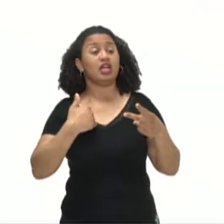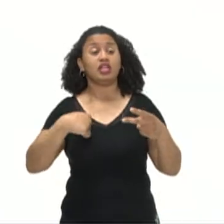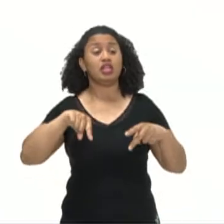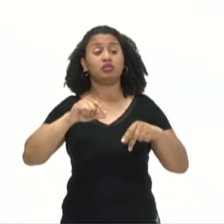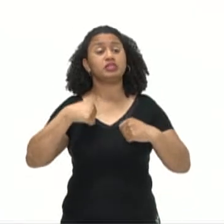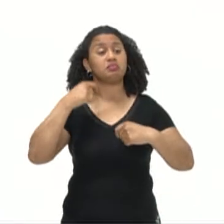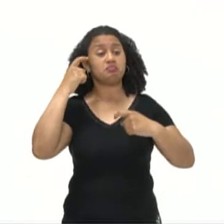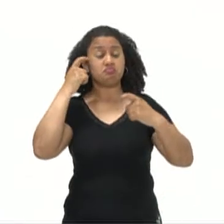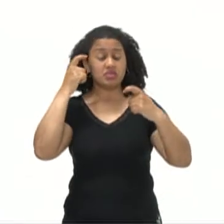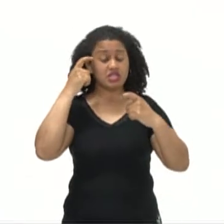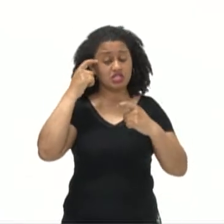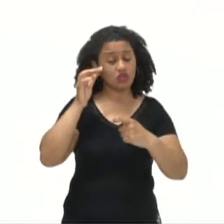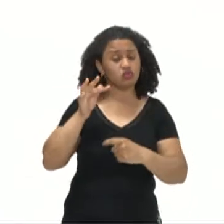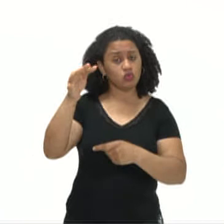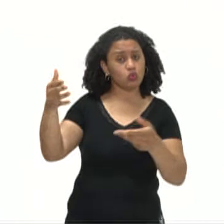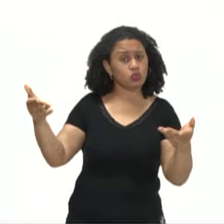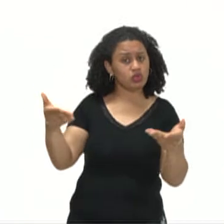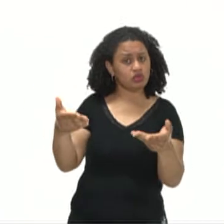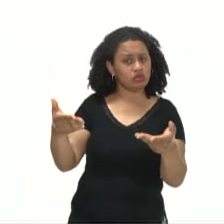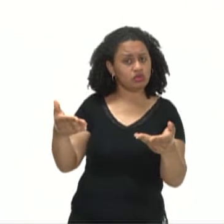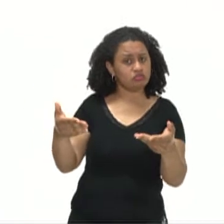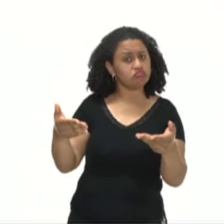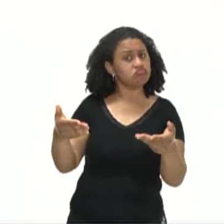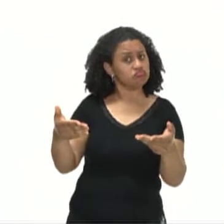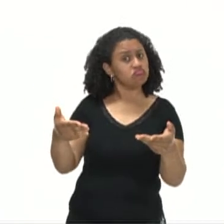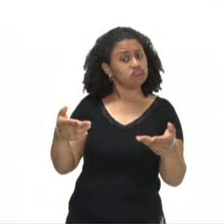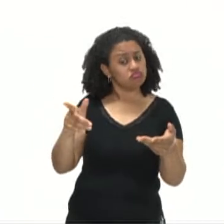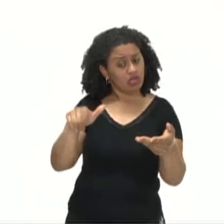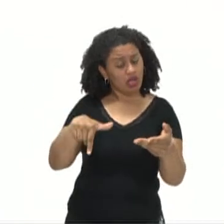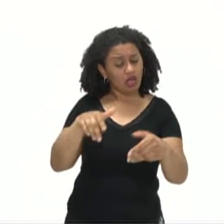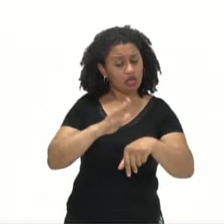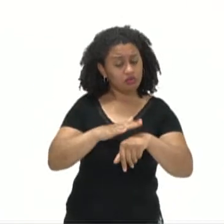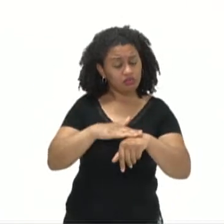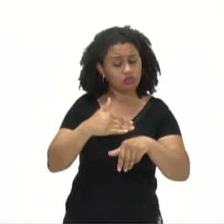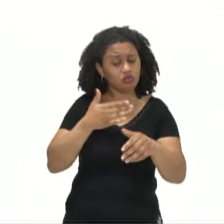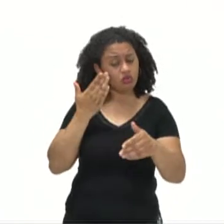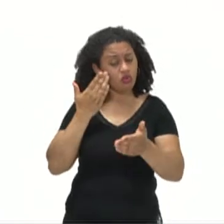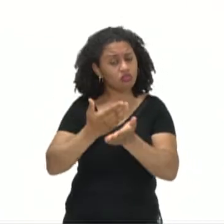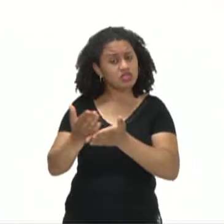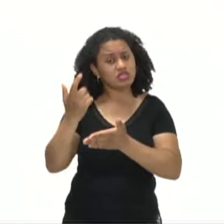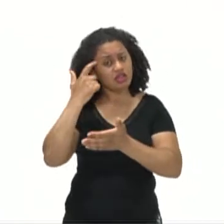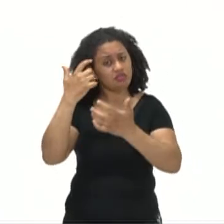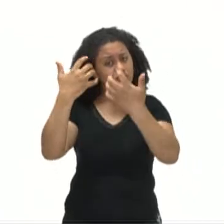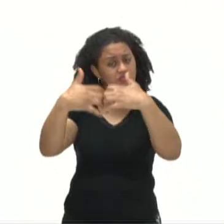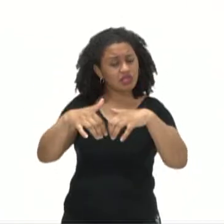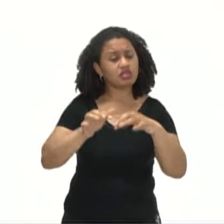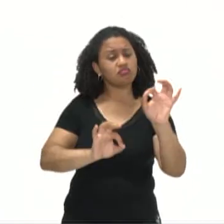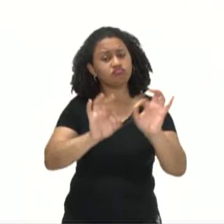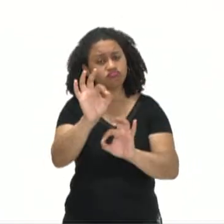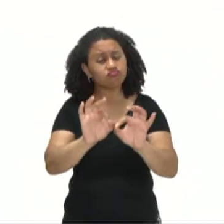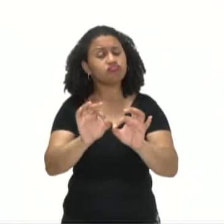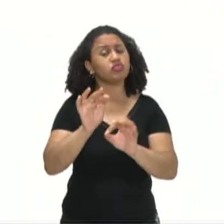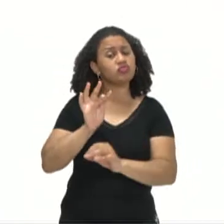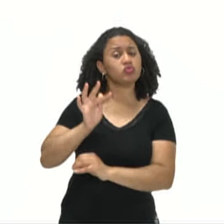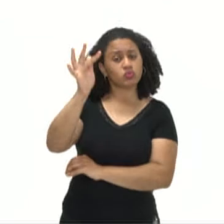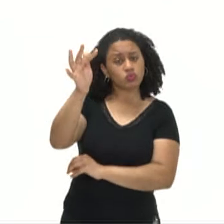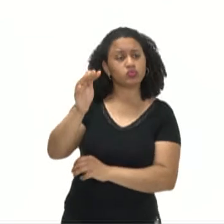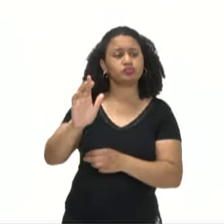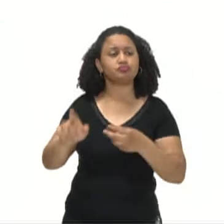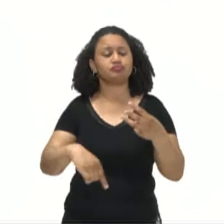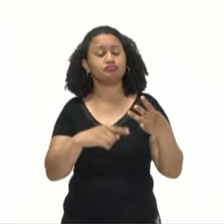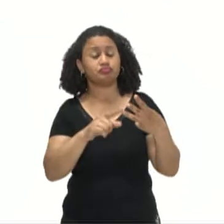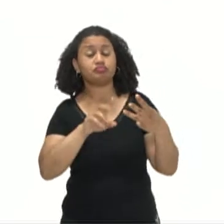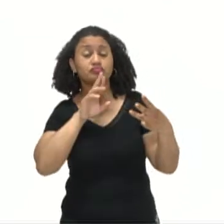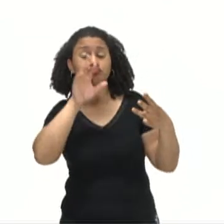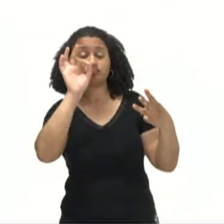ficar pensando no nosso futuro agora. Sim, é o momento para você começar a planejar, organizar o seu futuro. Então,